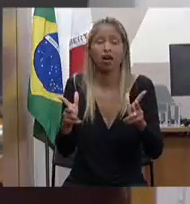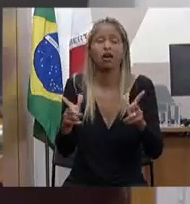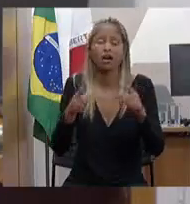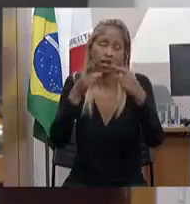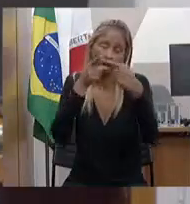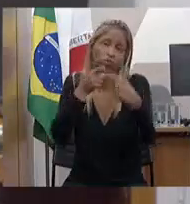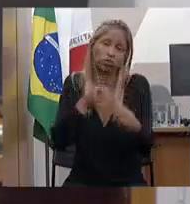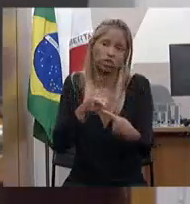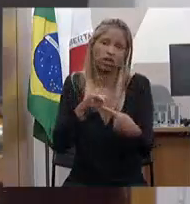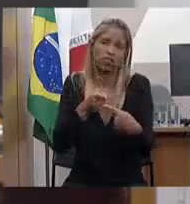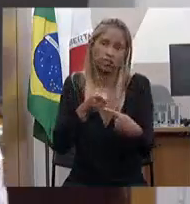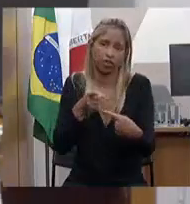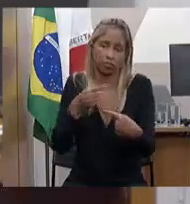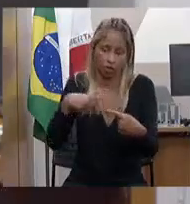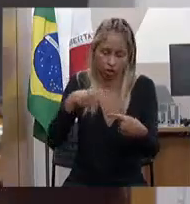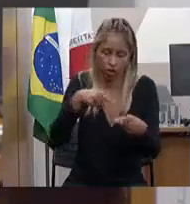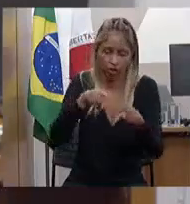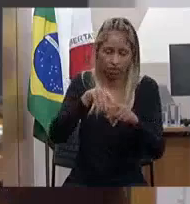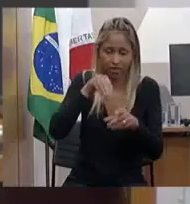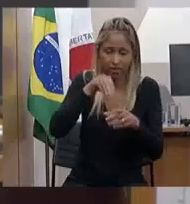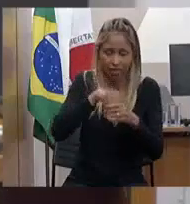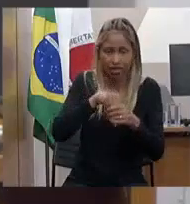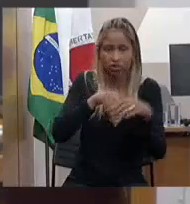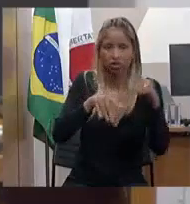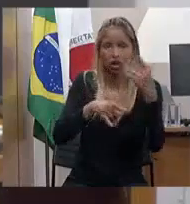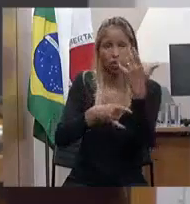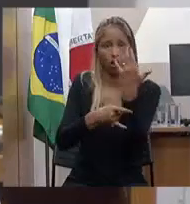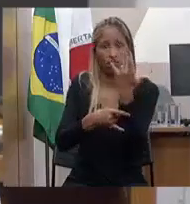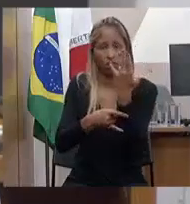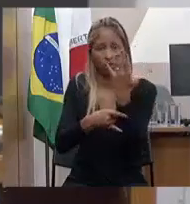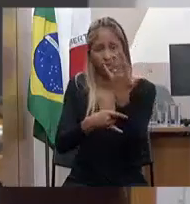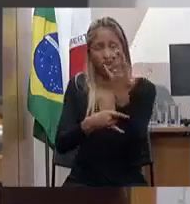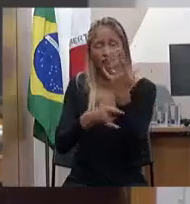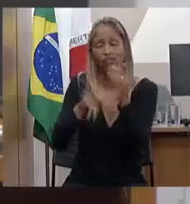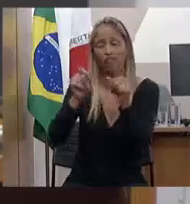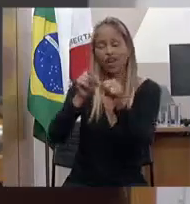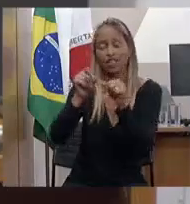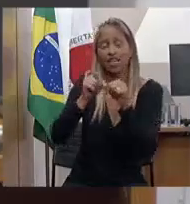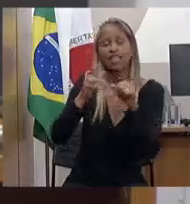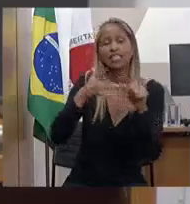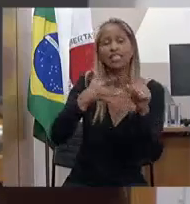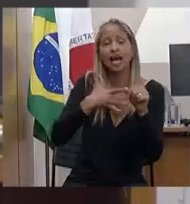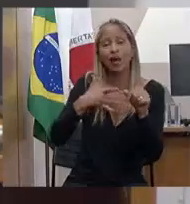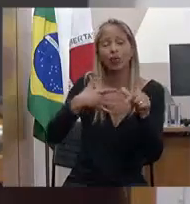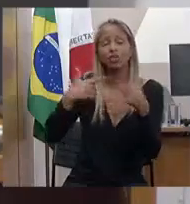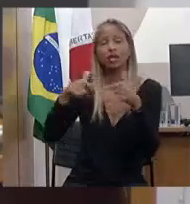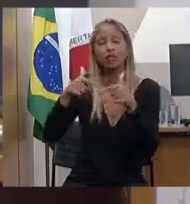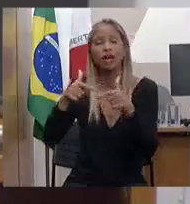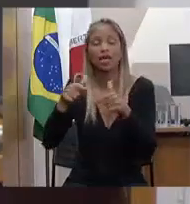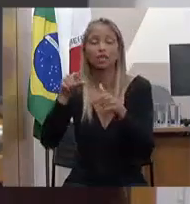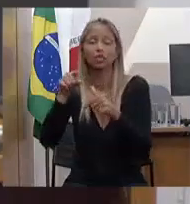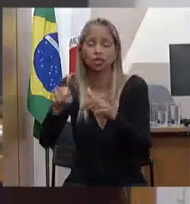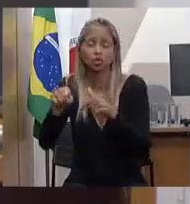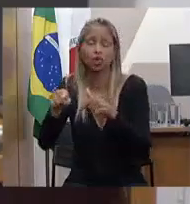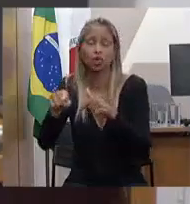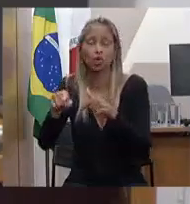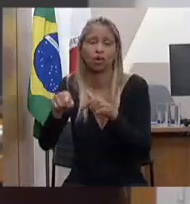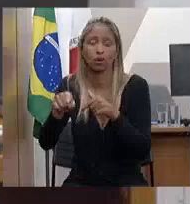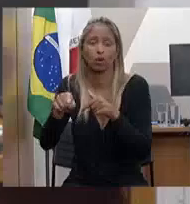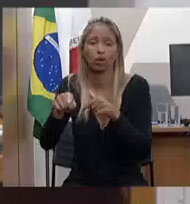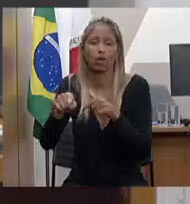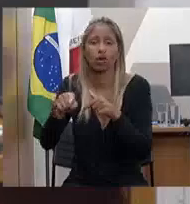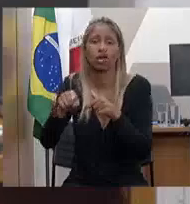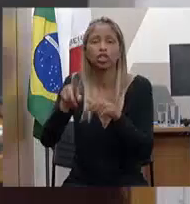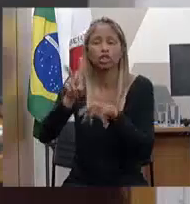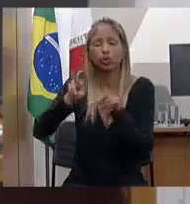é um desafio é um desafio para nós dentro da UFMG fazer saúde do Trabalhador na parte vamos assim dizer de